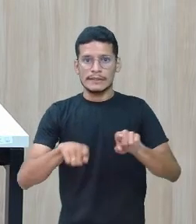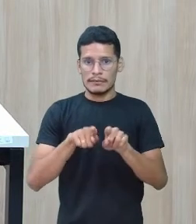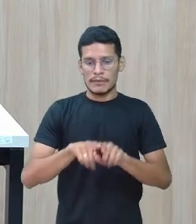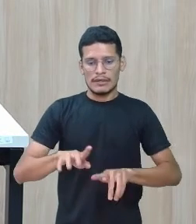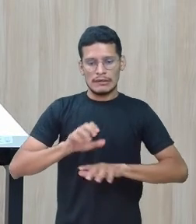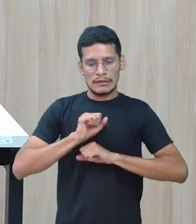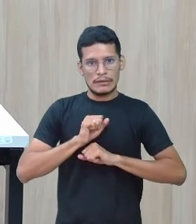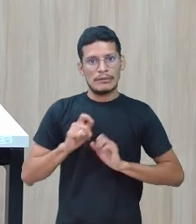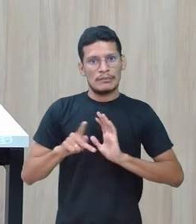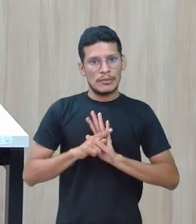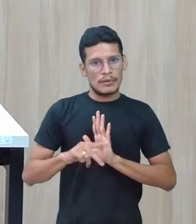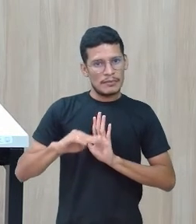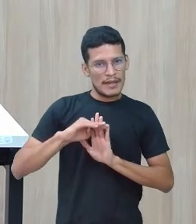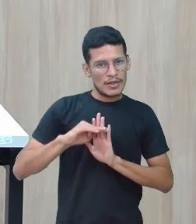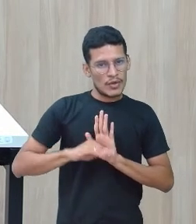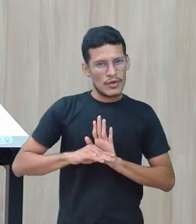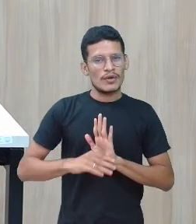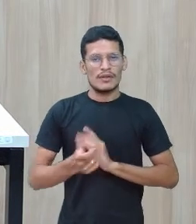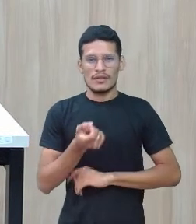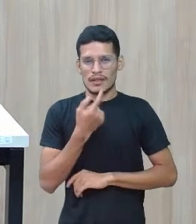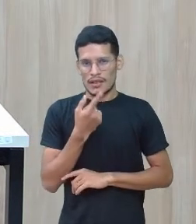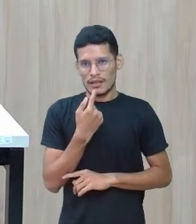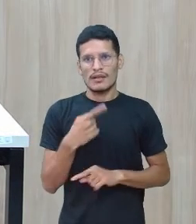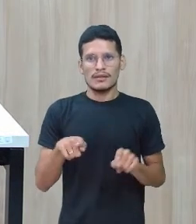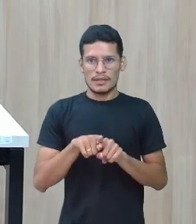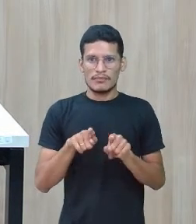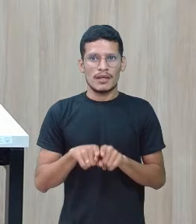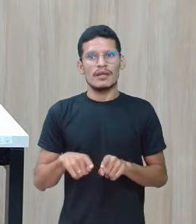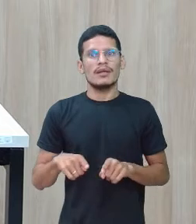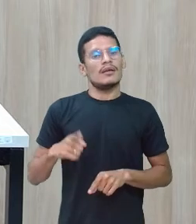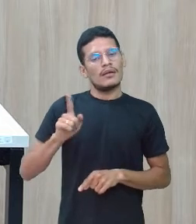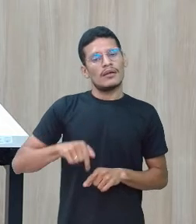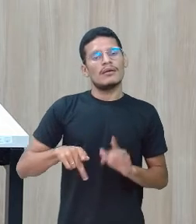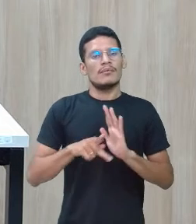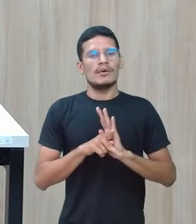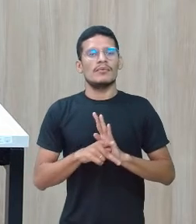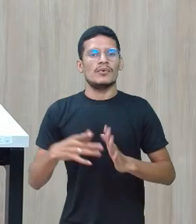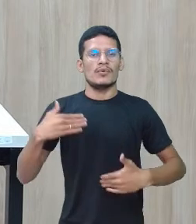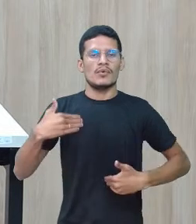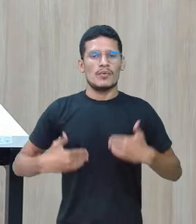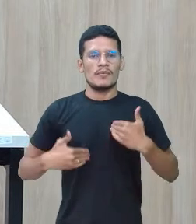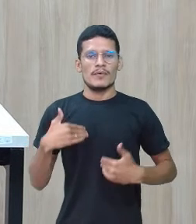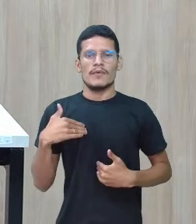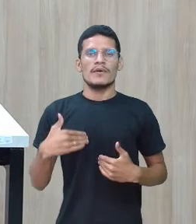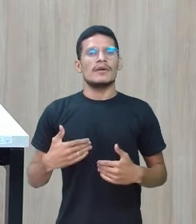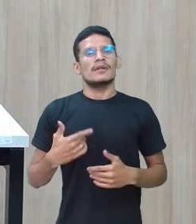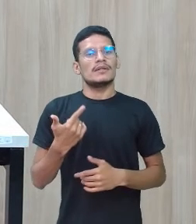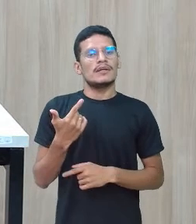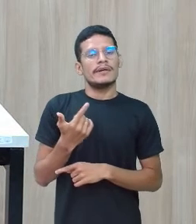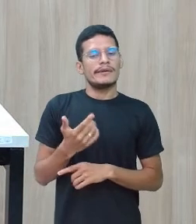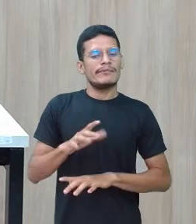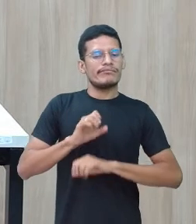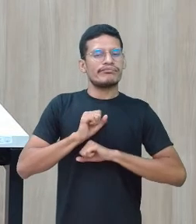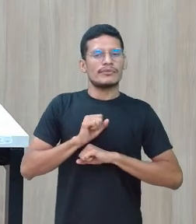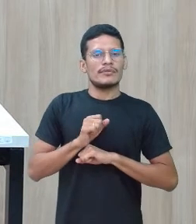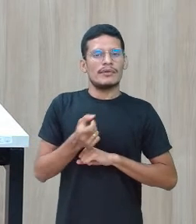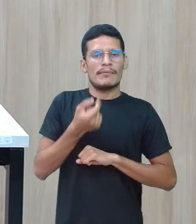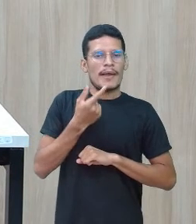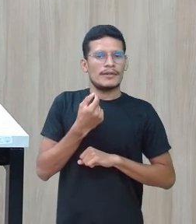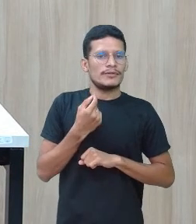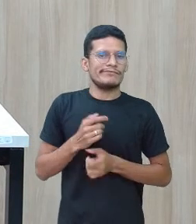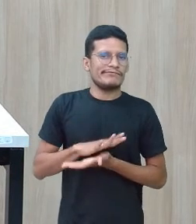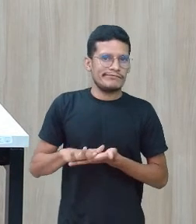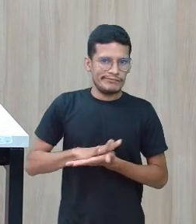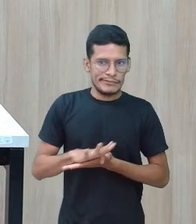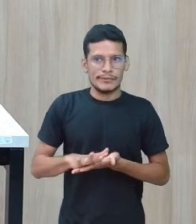absorção de antibióticos também, o organismo fica menos fácil de absorver o antibiótico. E aqui vamos